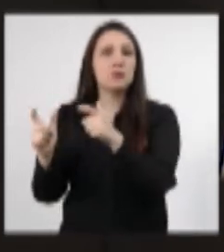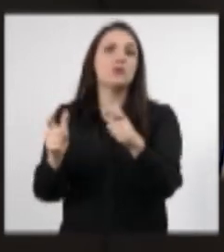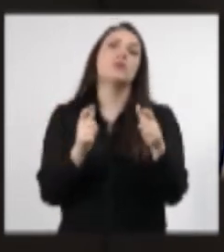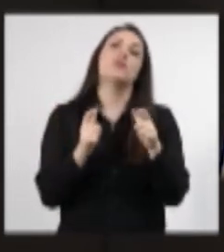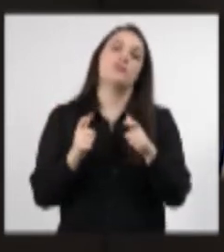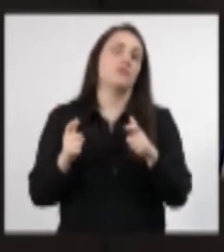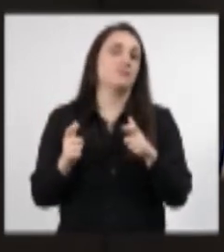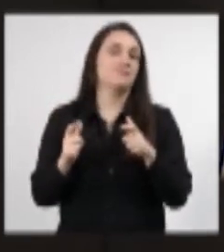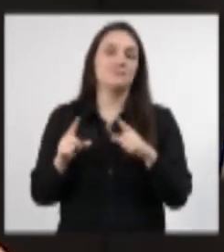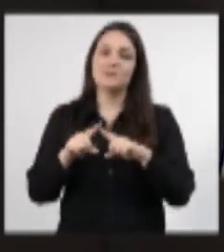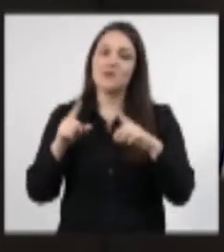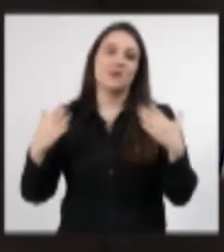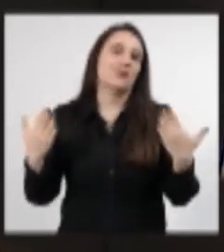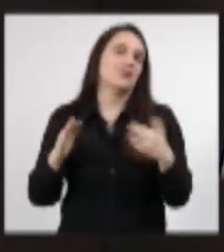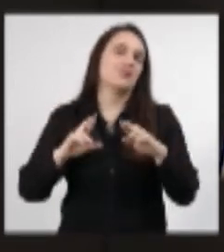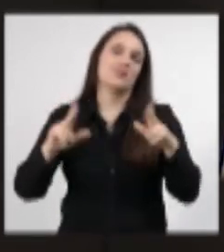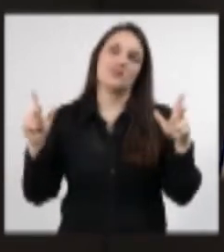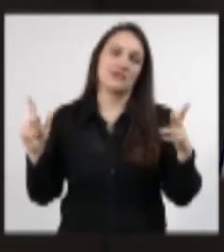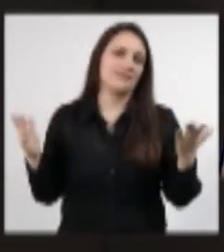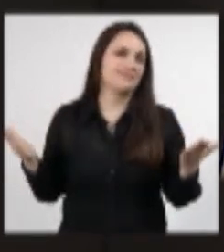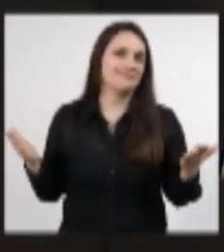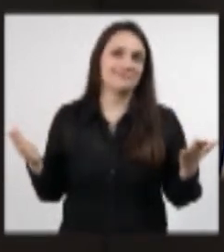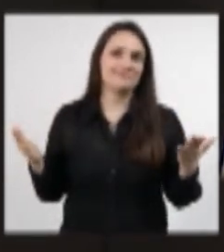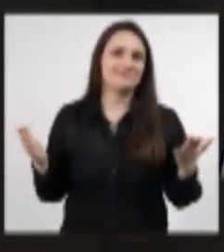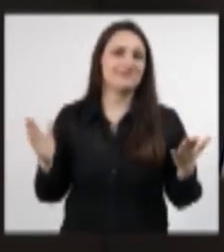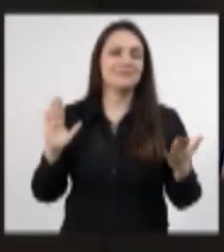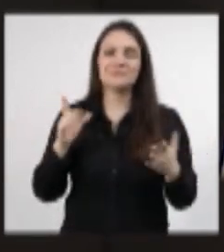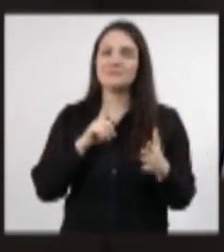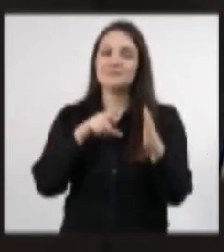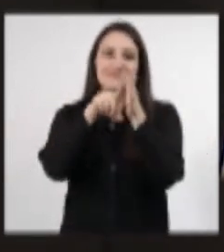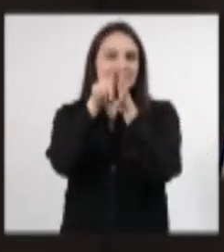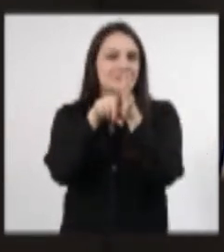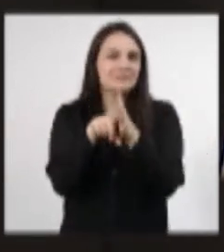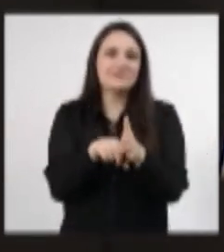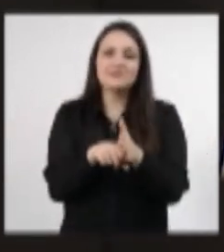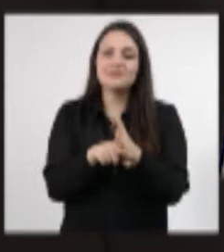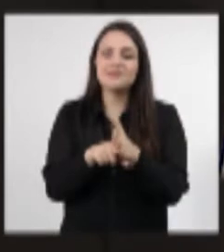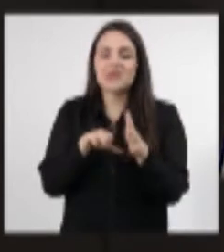local escolhido ao bel prazer. Hoje nós temos